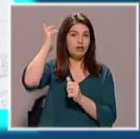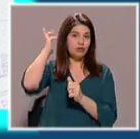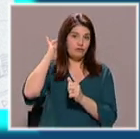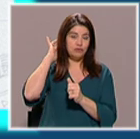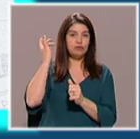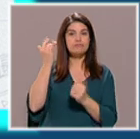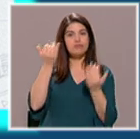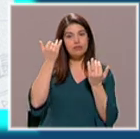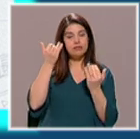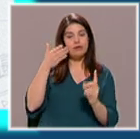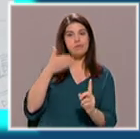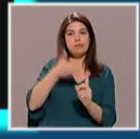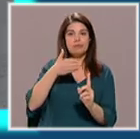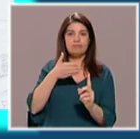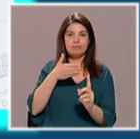uma ação local.